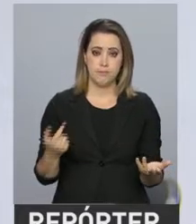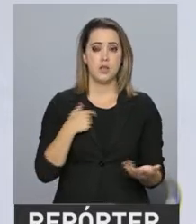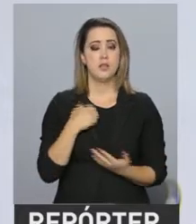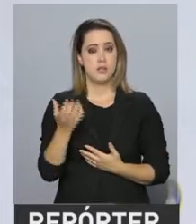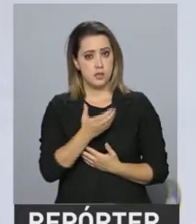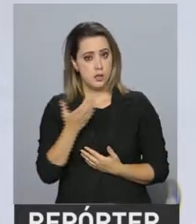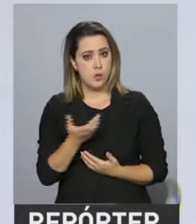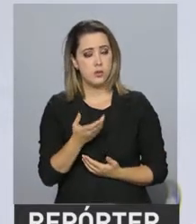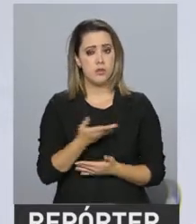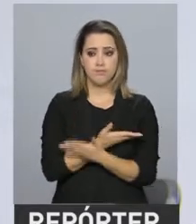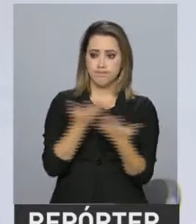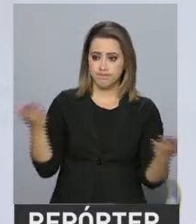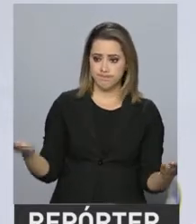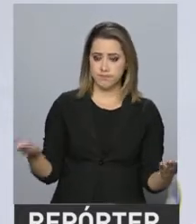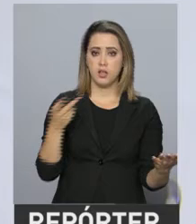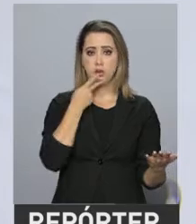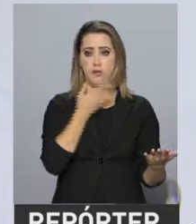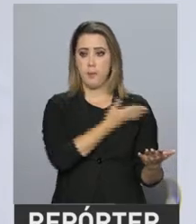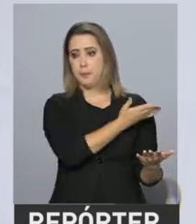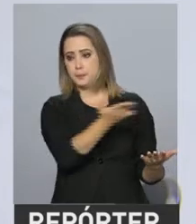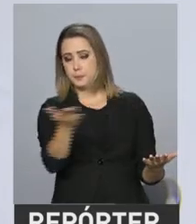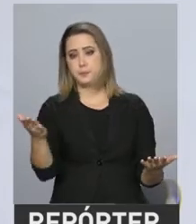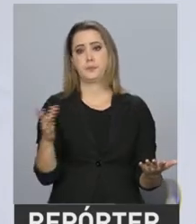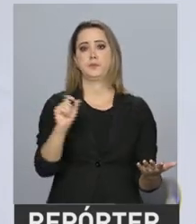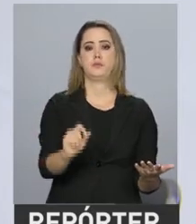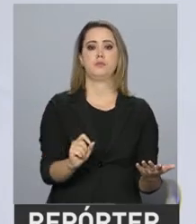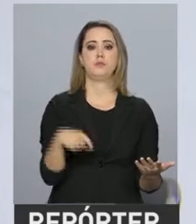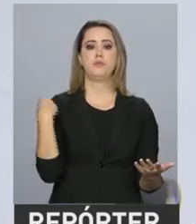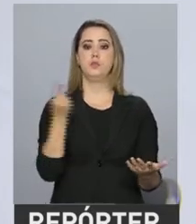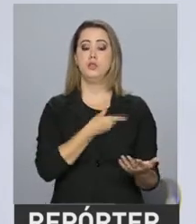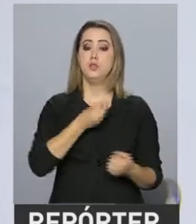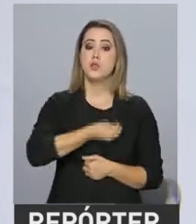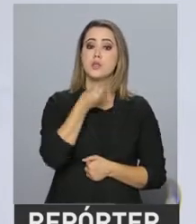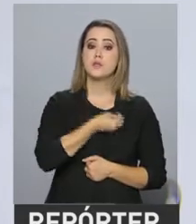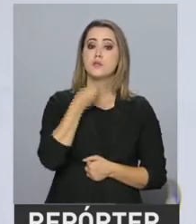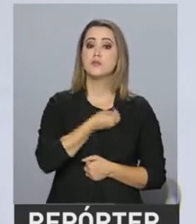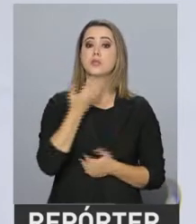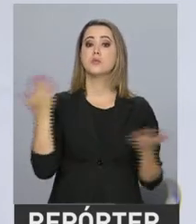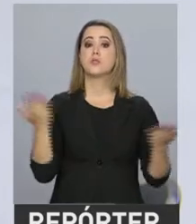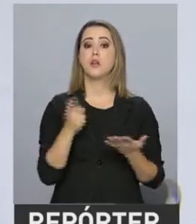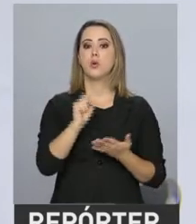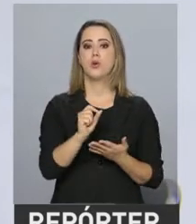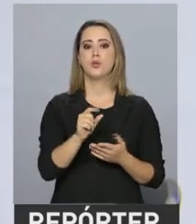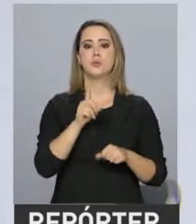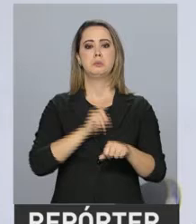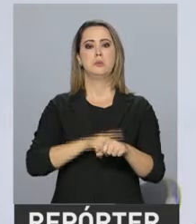compartilhar com os senhores com as senhoras que nós vivemos uma situação dramática